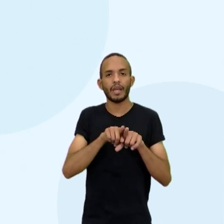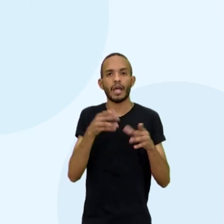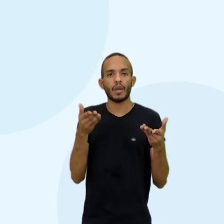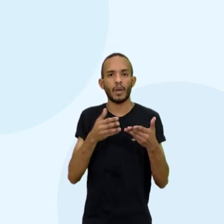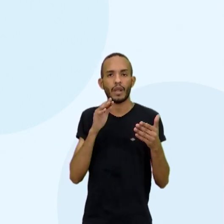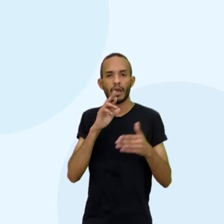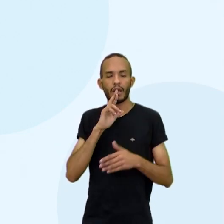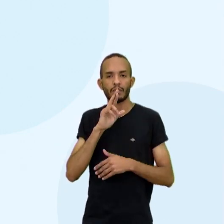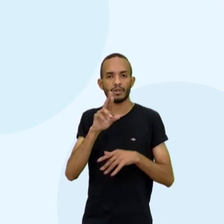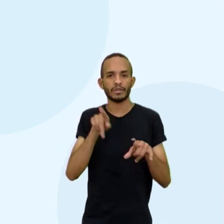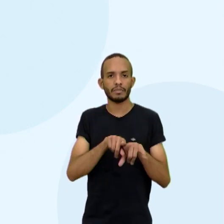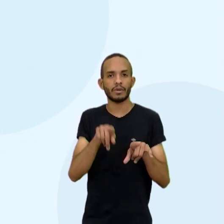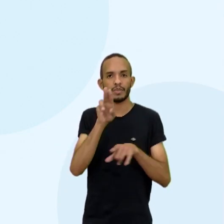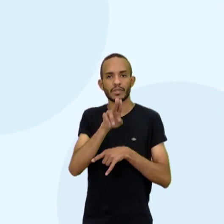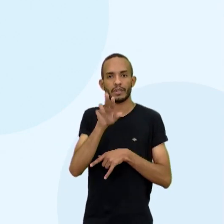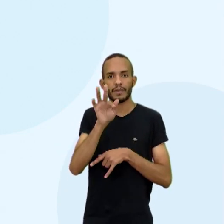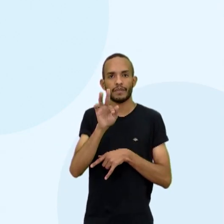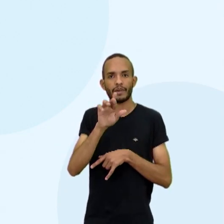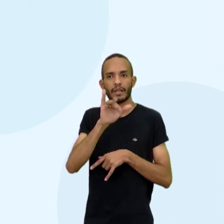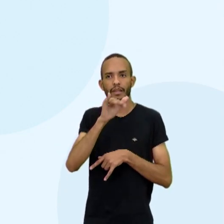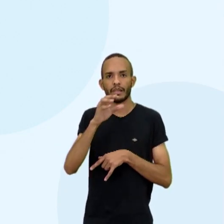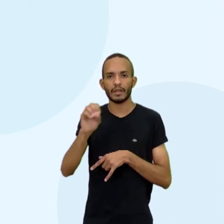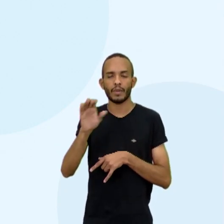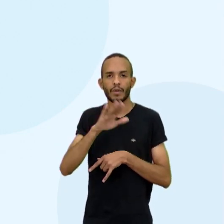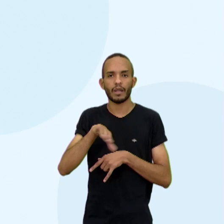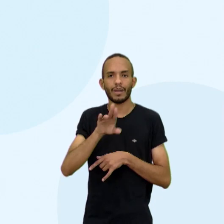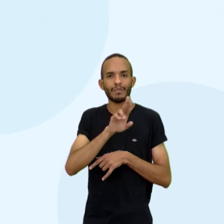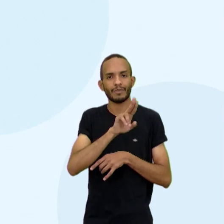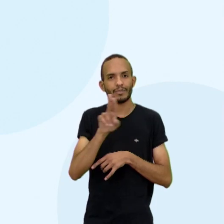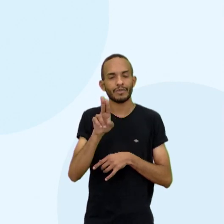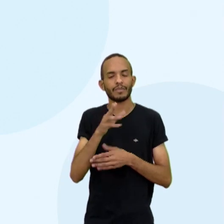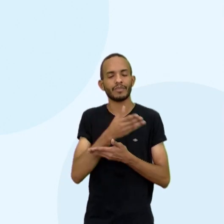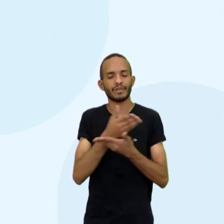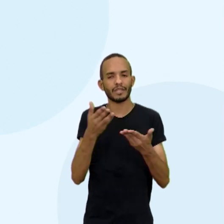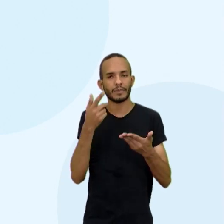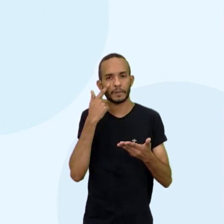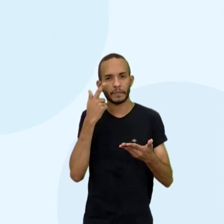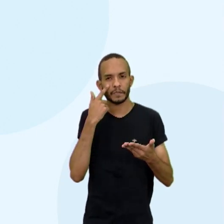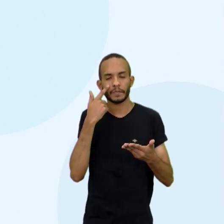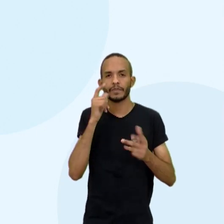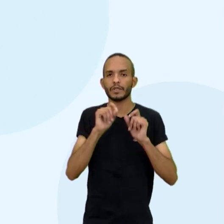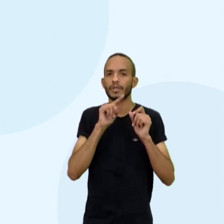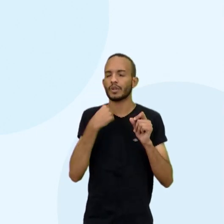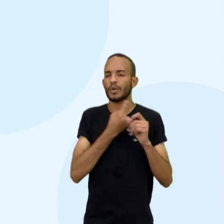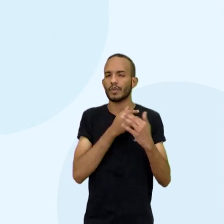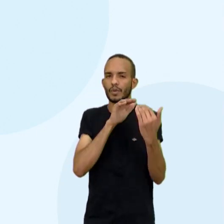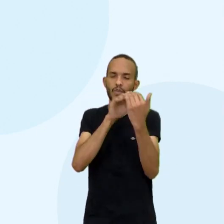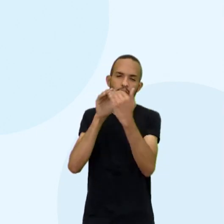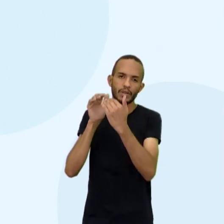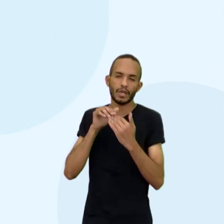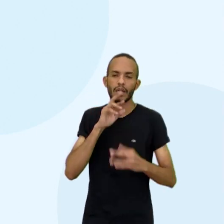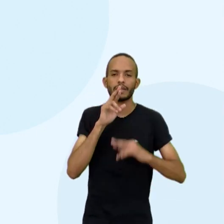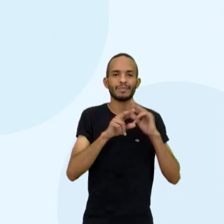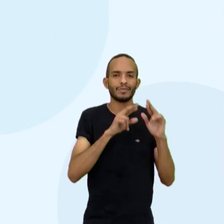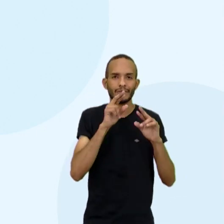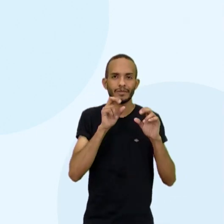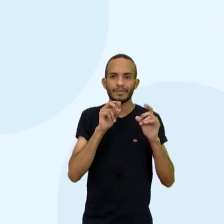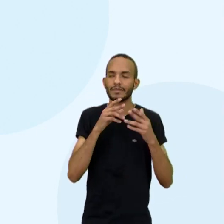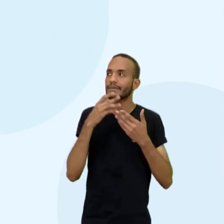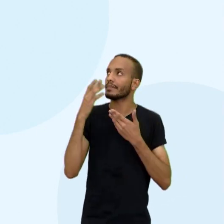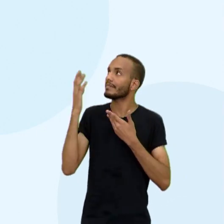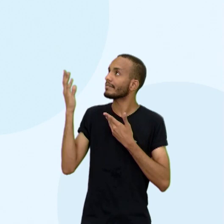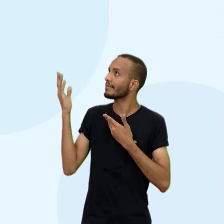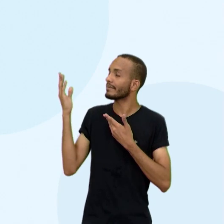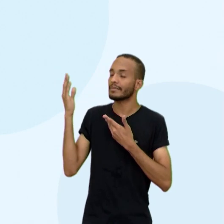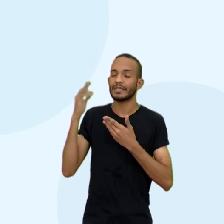subir a resposta em fração que eu preparei para vocês, ó. Isso aí eu fiz só pra gente concordar com as respostas que foram mandadas aqui